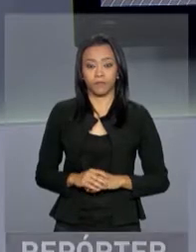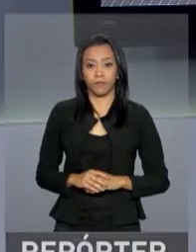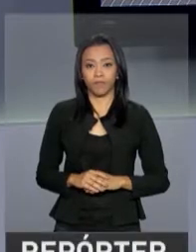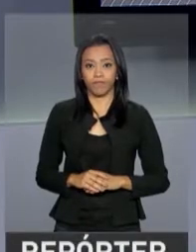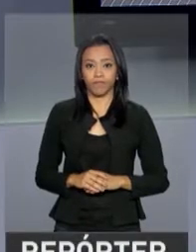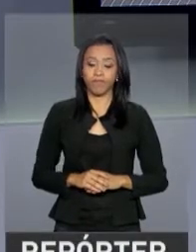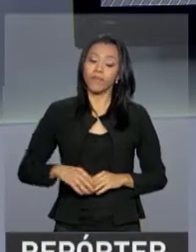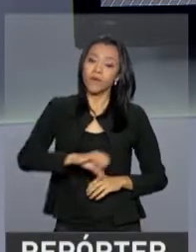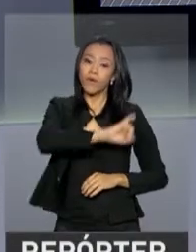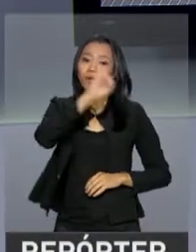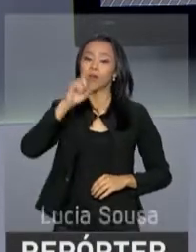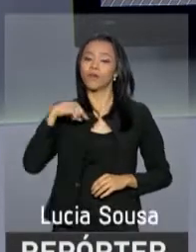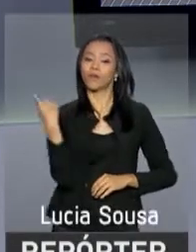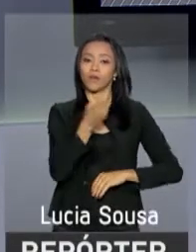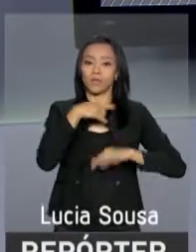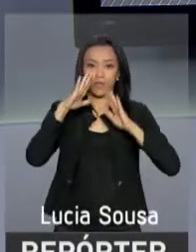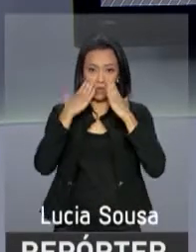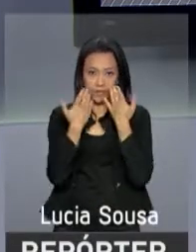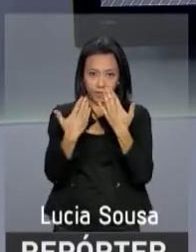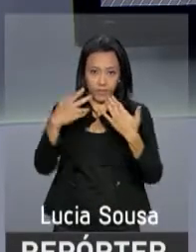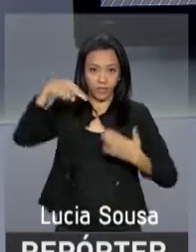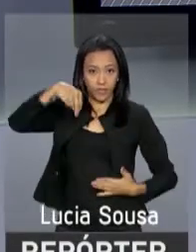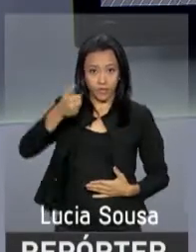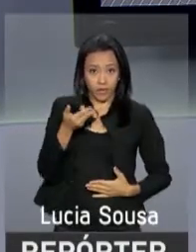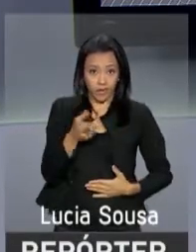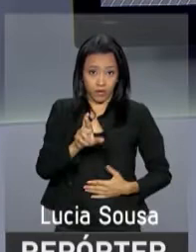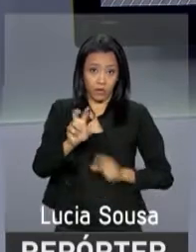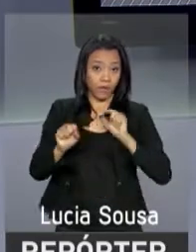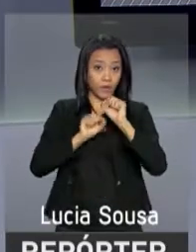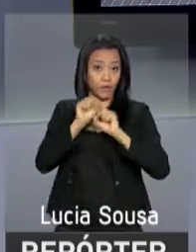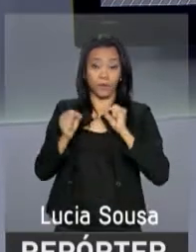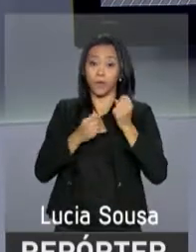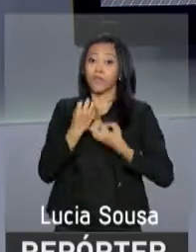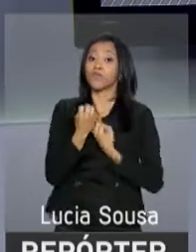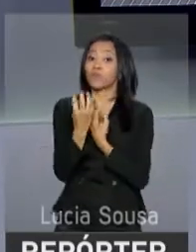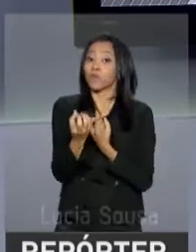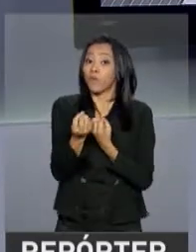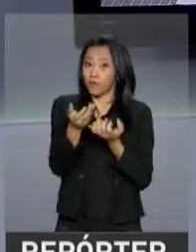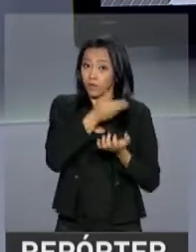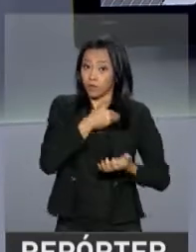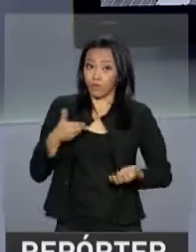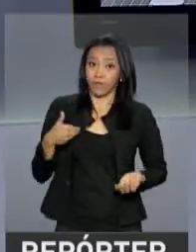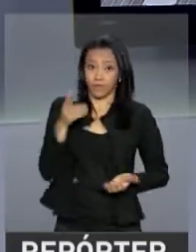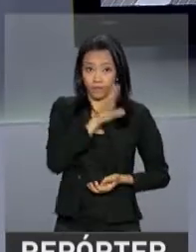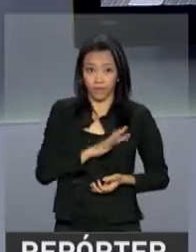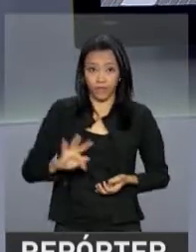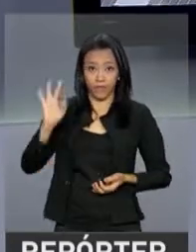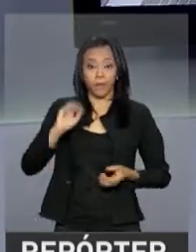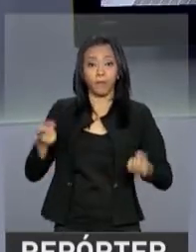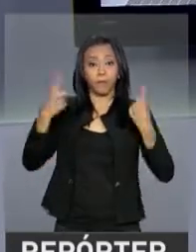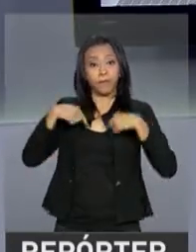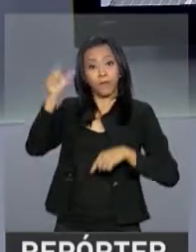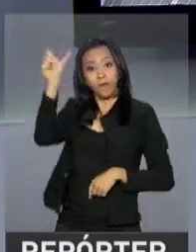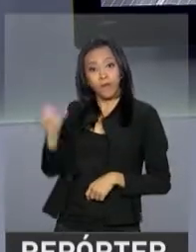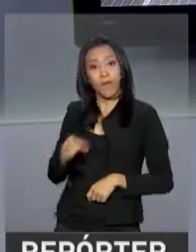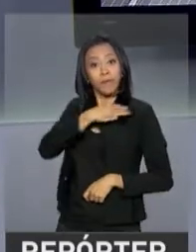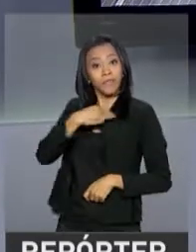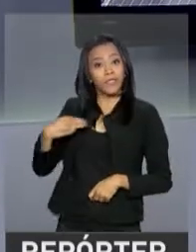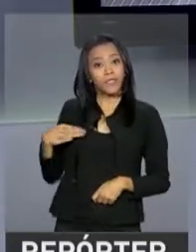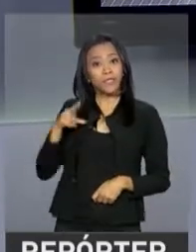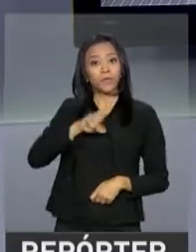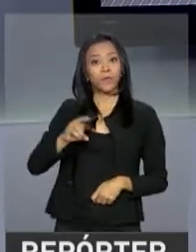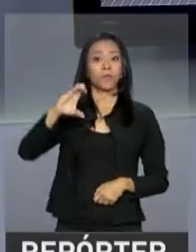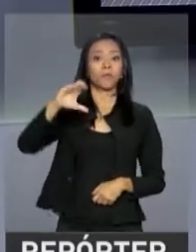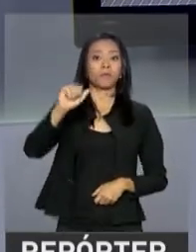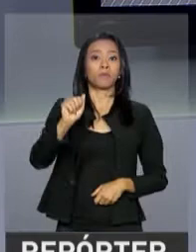o la no ar mais uma edição do repórter nbr notícias do governo federal a ministra cármen lúcia assume hoje a presidência